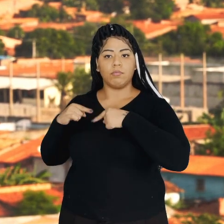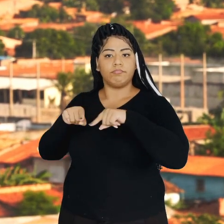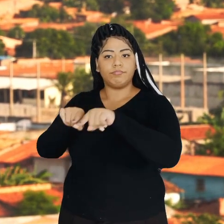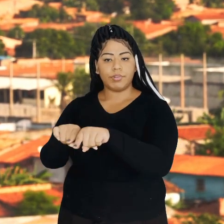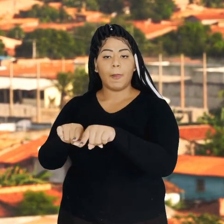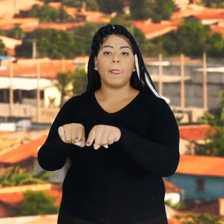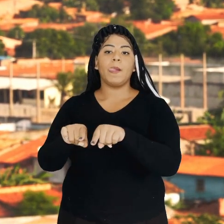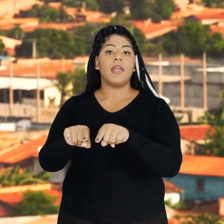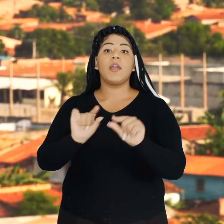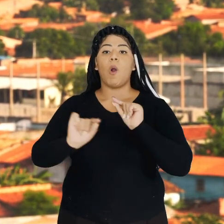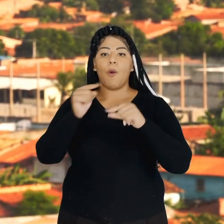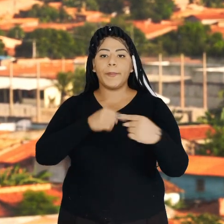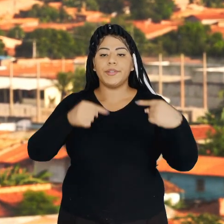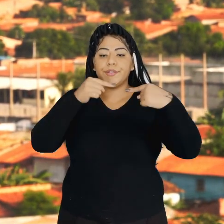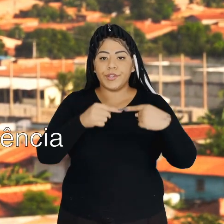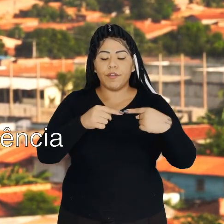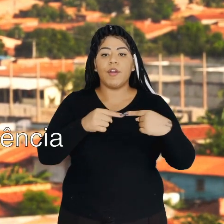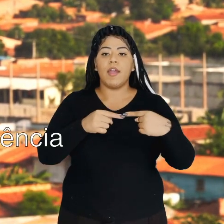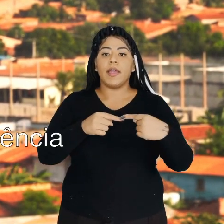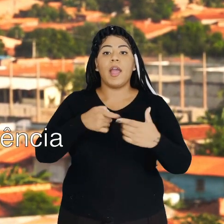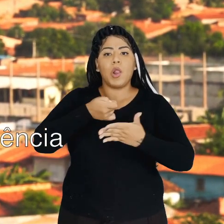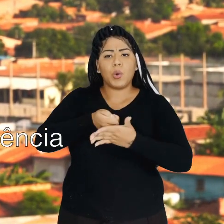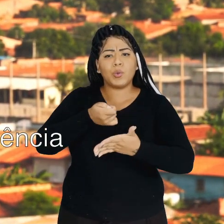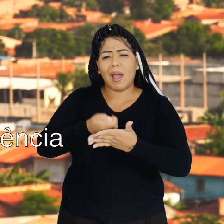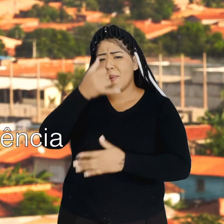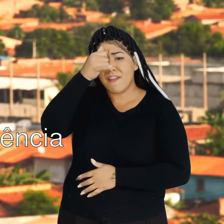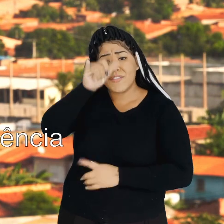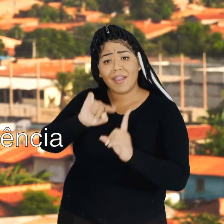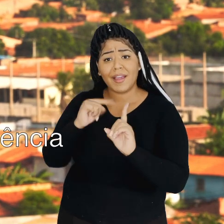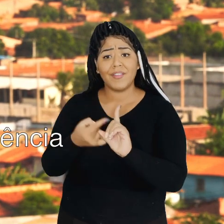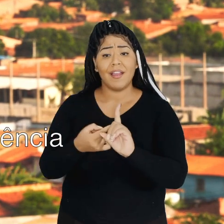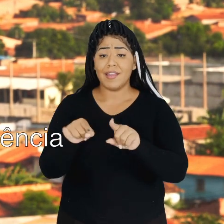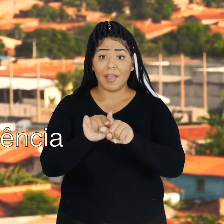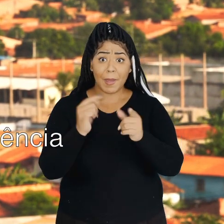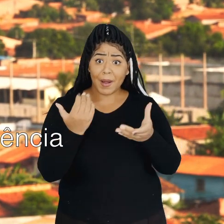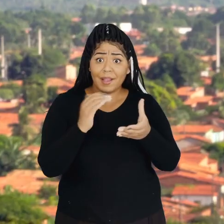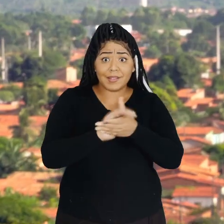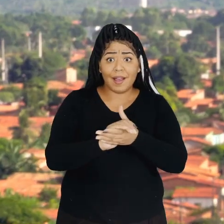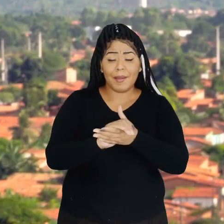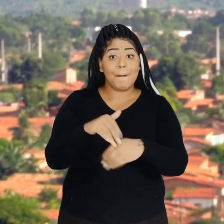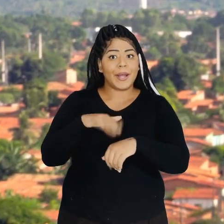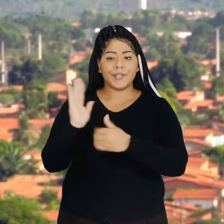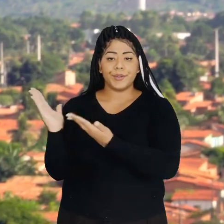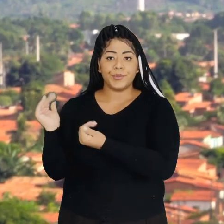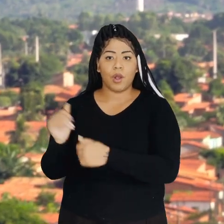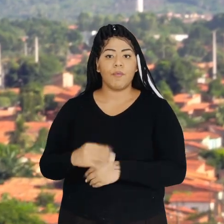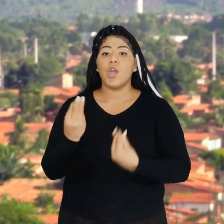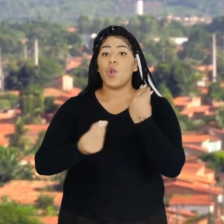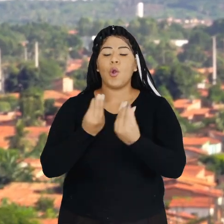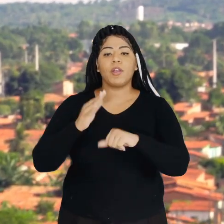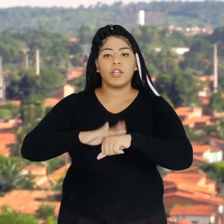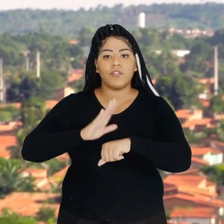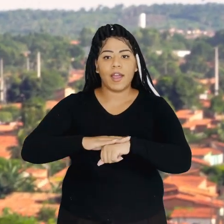tem bem definidos os objetivos, que é o enfrentamento à gravidez na adolescência e ao casamento infantil. Para a gente fazer isso, a gente